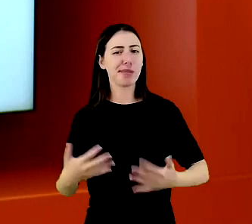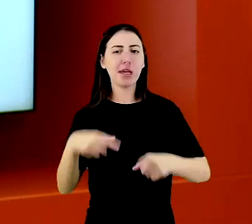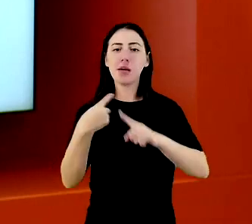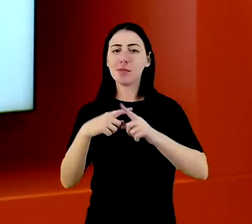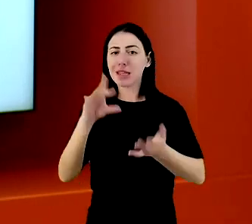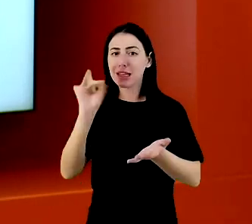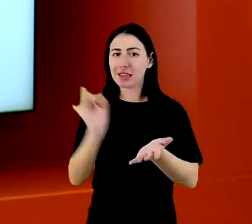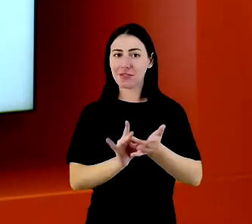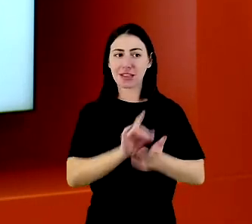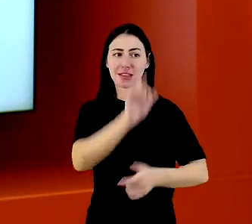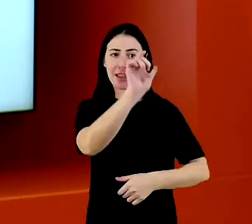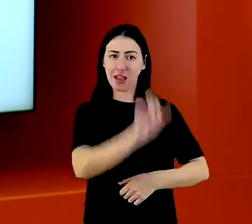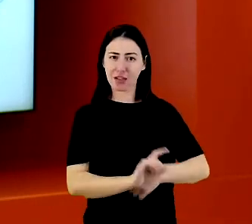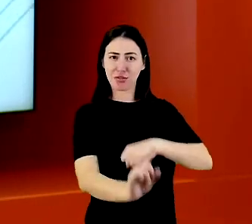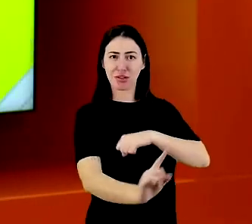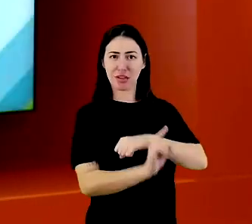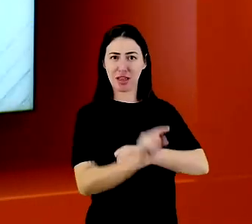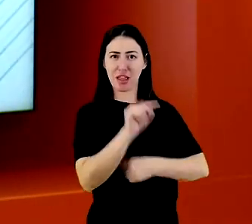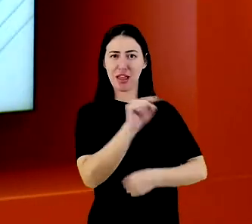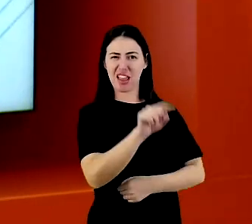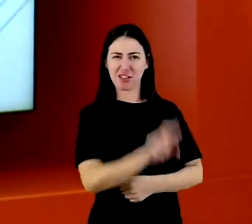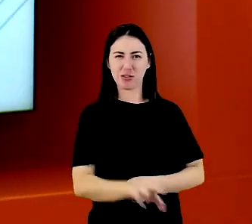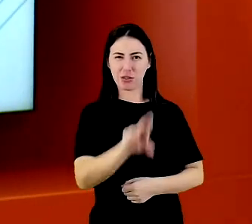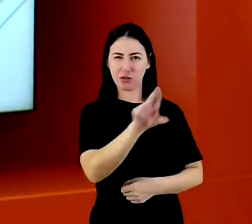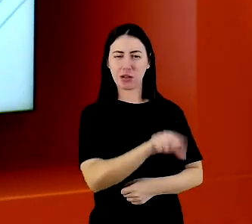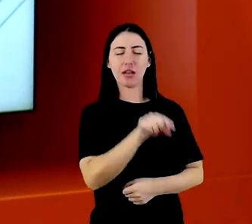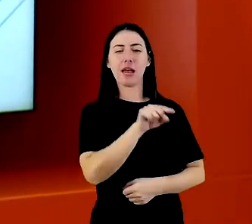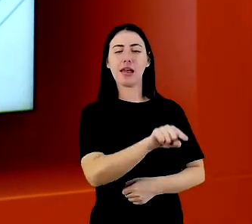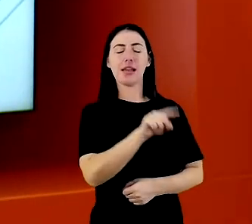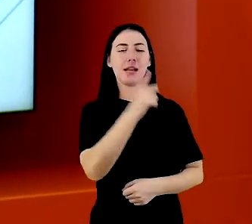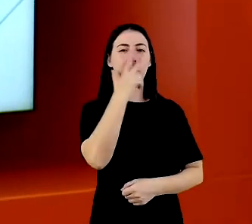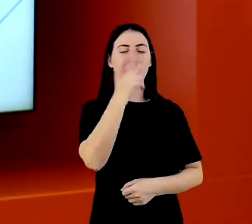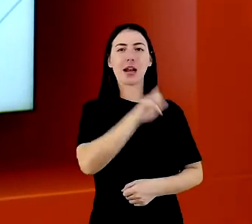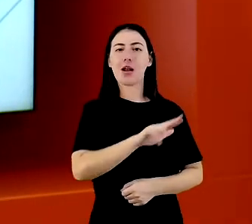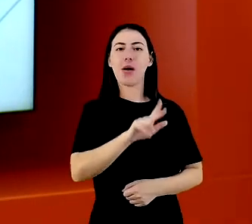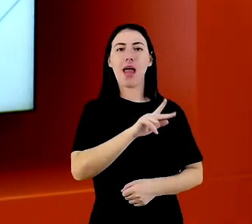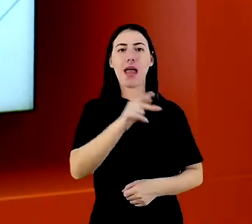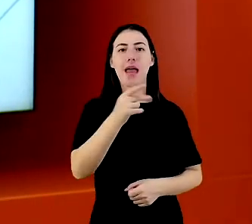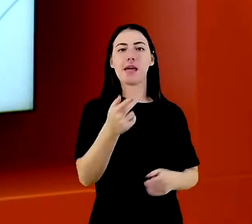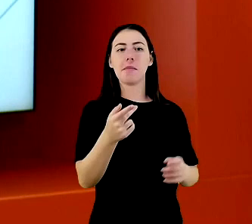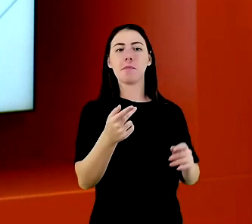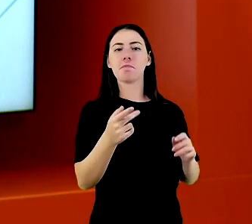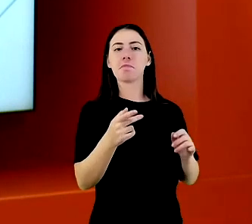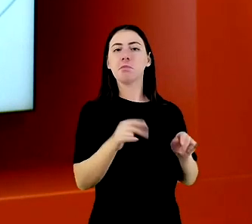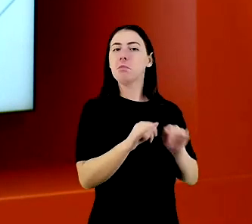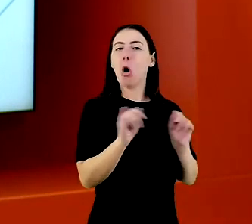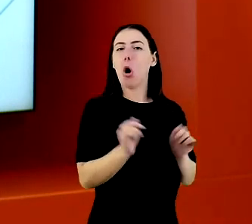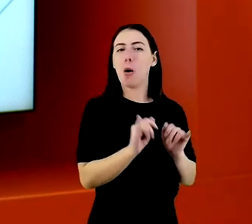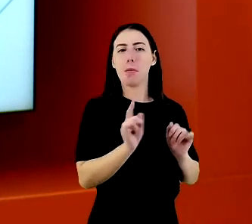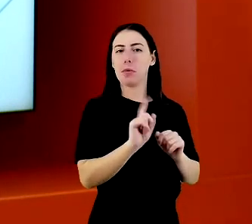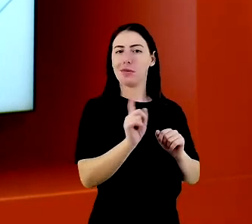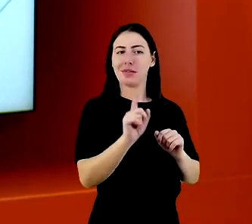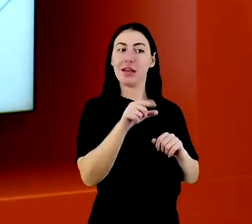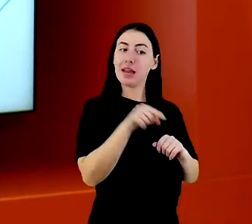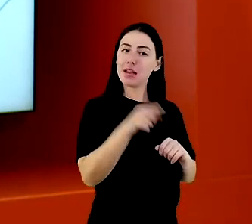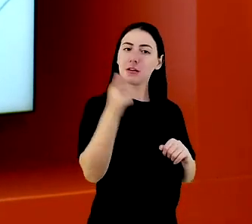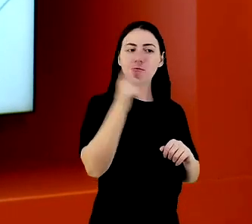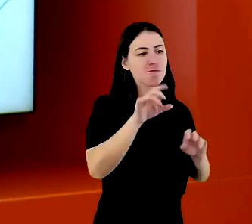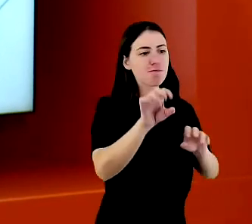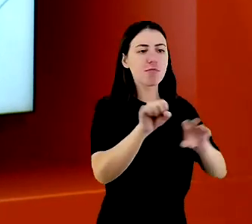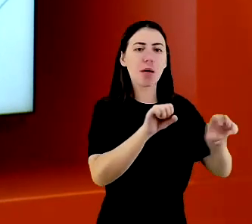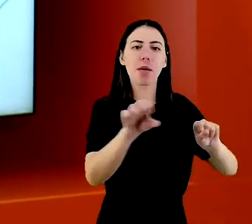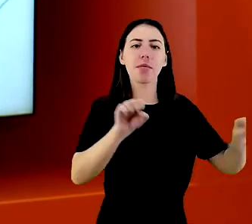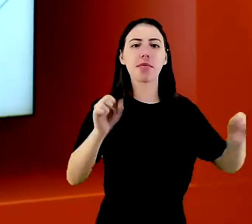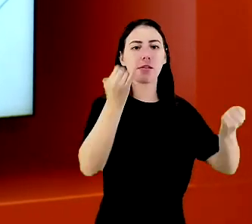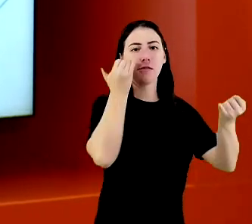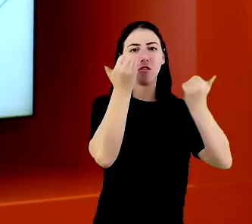engajado. Ele não é mais aquele consumidor bobo, porque hoje, de fato, a informação circula muito fácil. Então, especialmente quando a gente fala